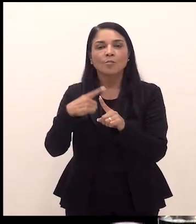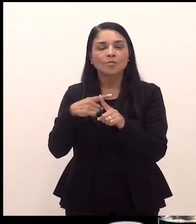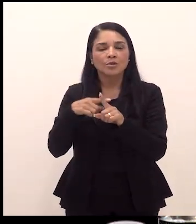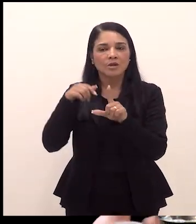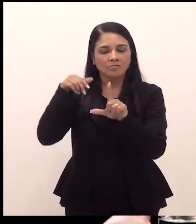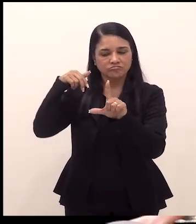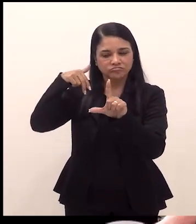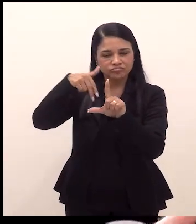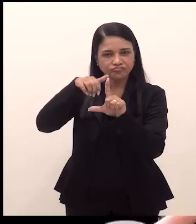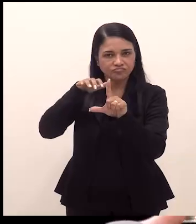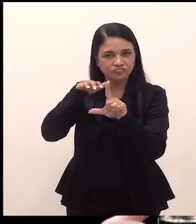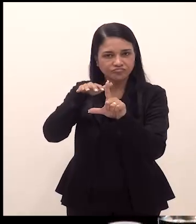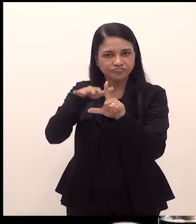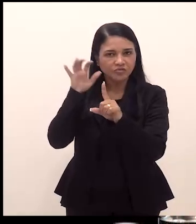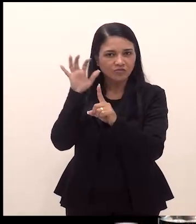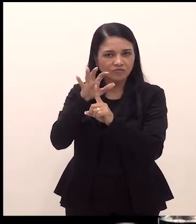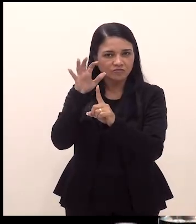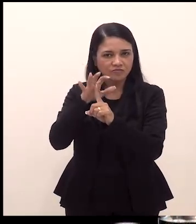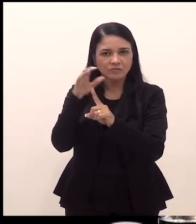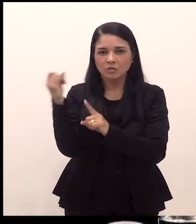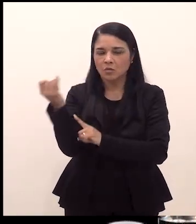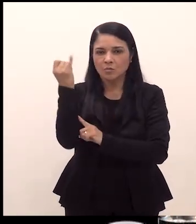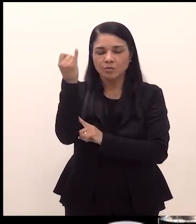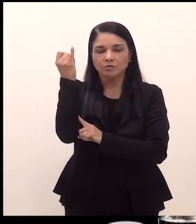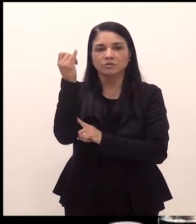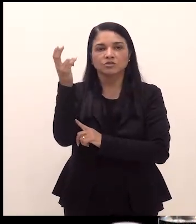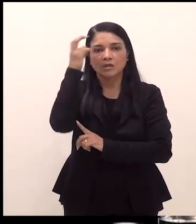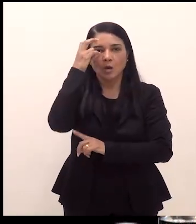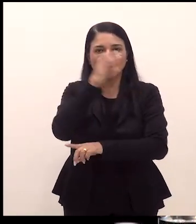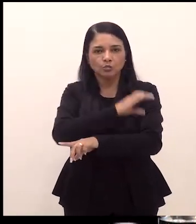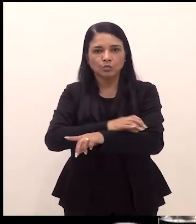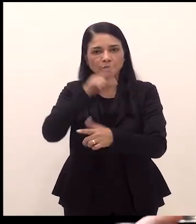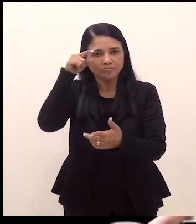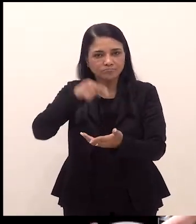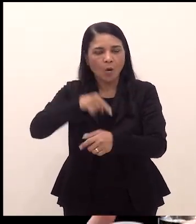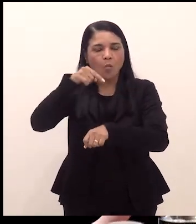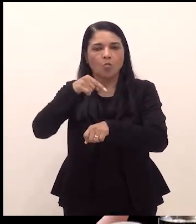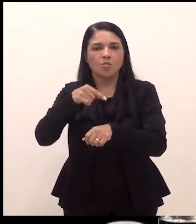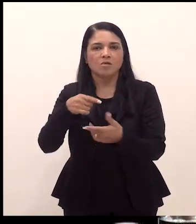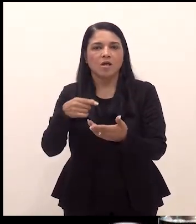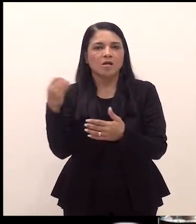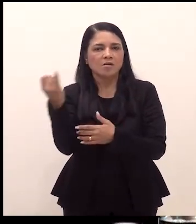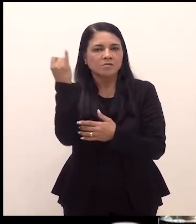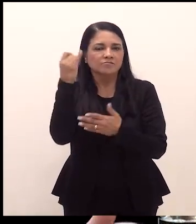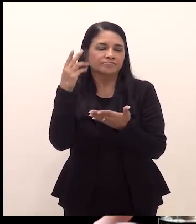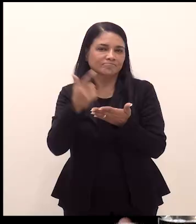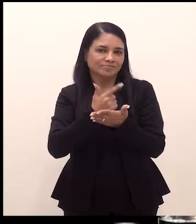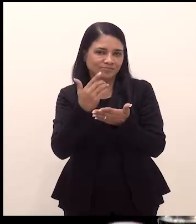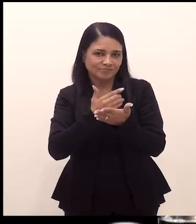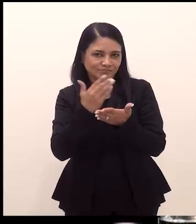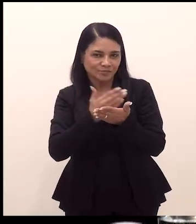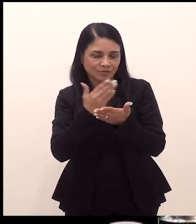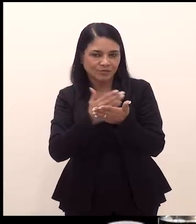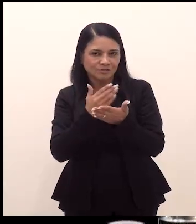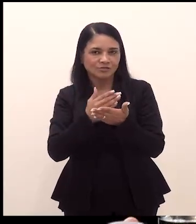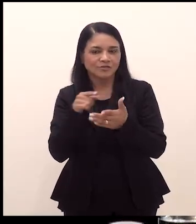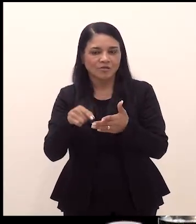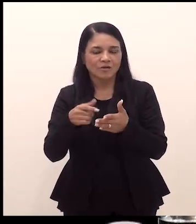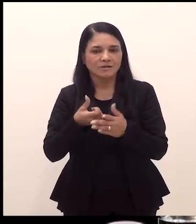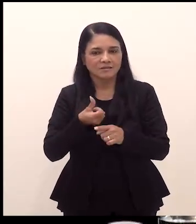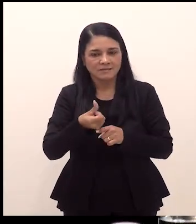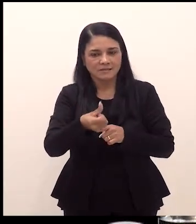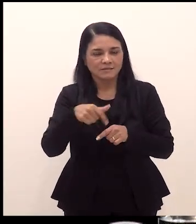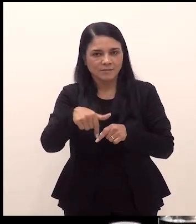influenciadores digitais passaram a ser tão relevantes hoje na cultura midiática. Então, acho que é um livro importante. Ele vai lançar esse livro nesse